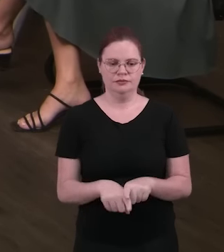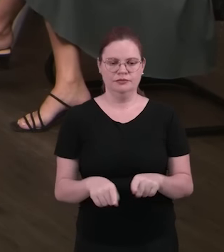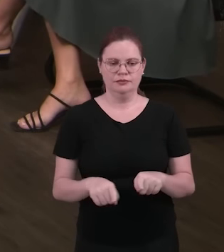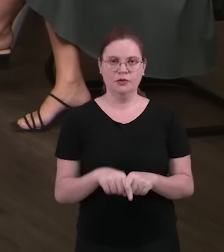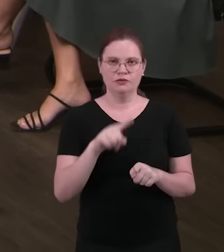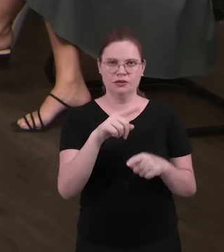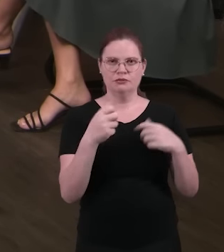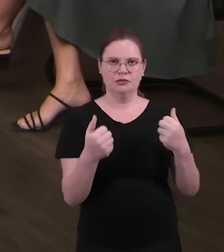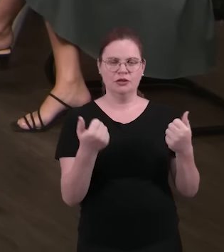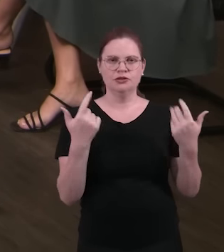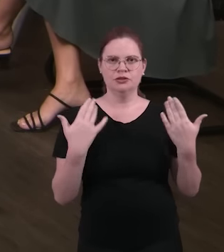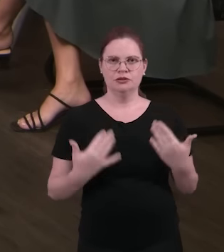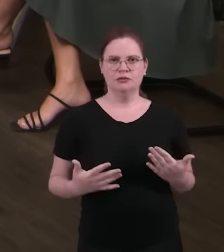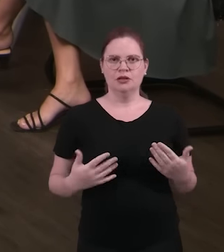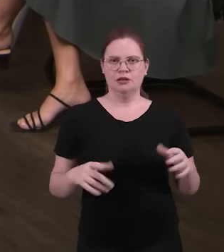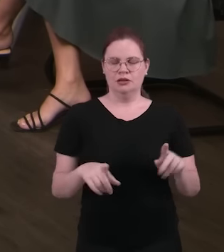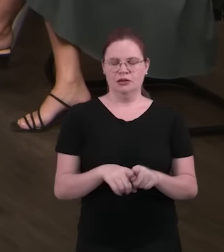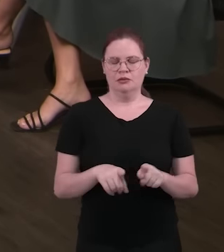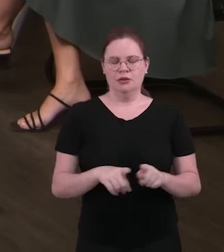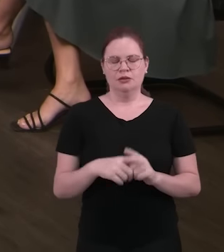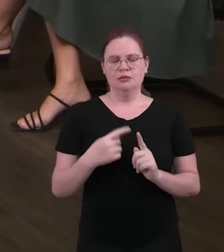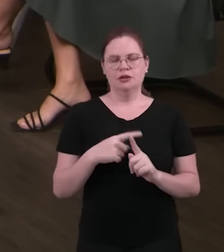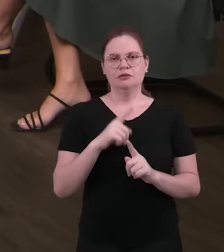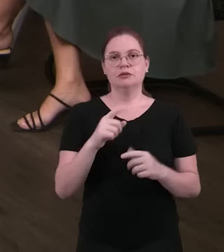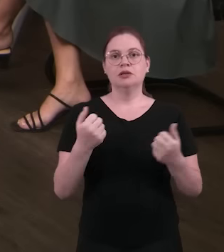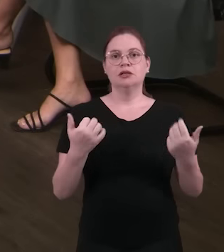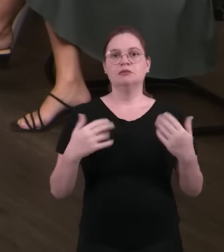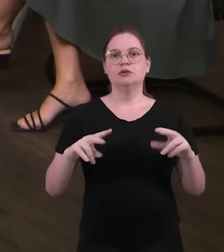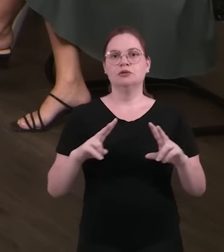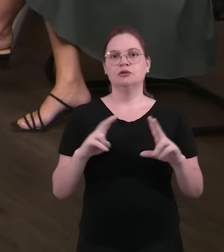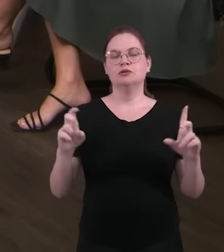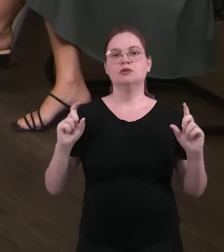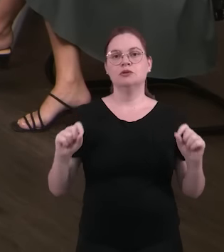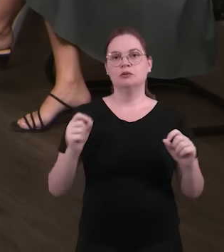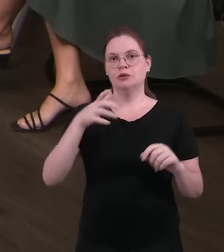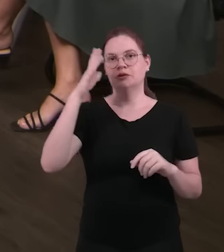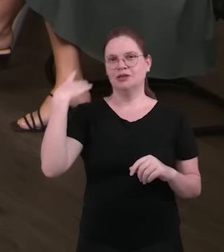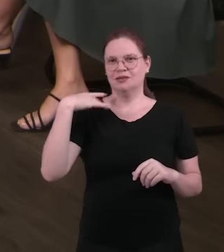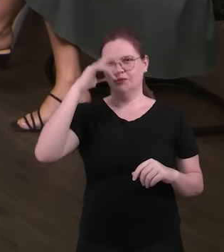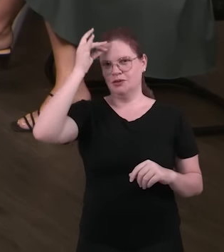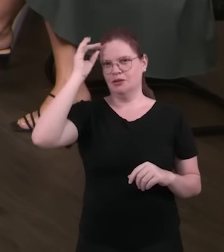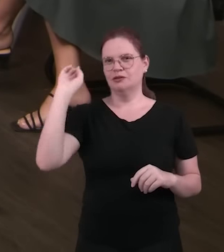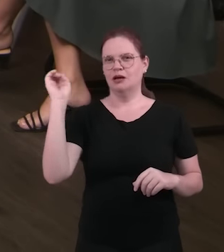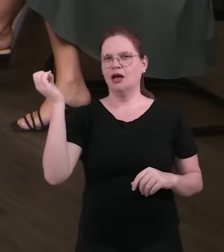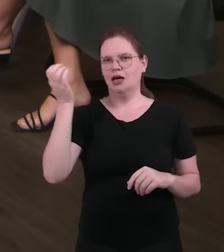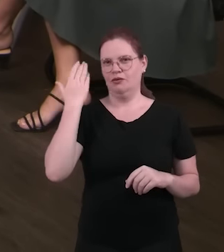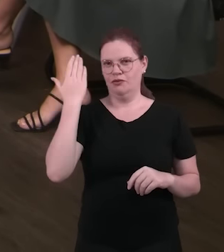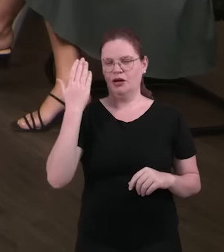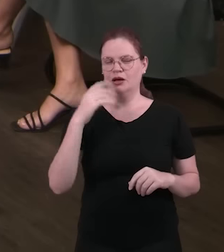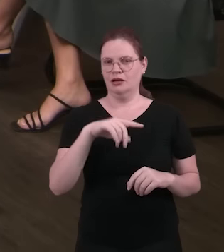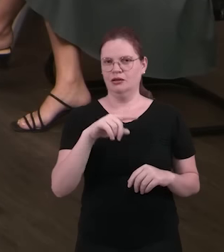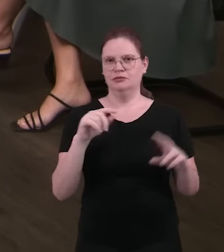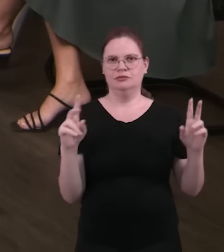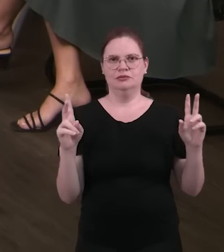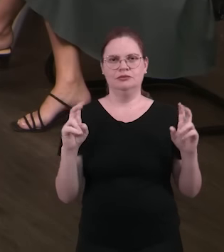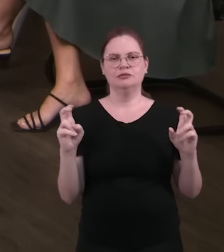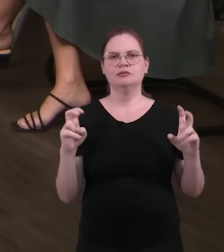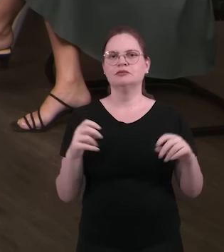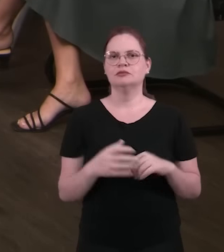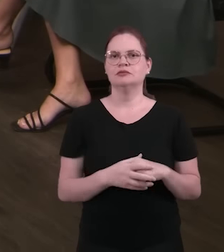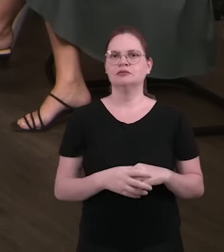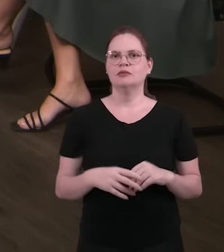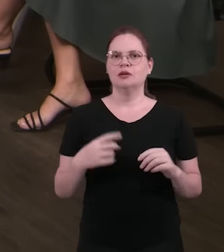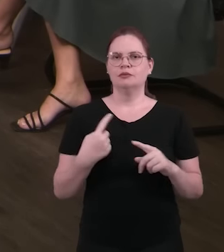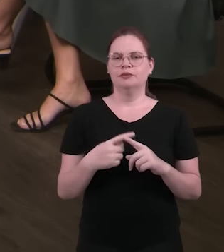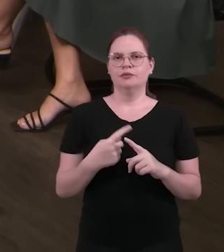pode comentar sobre isso também, porque você falou quando o Espírito Santo revela que há uma mudança